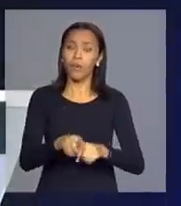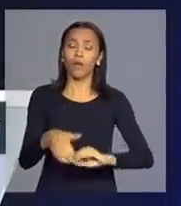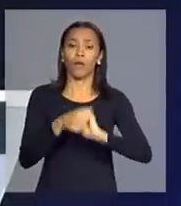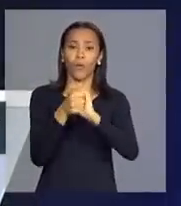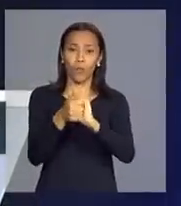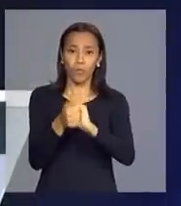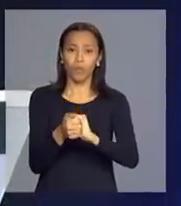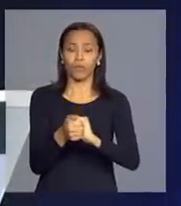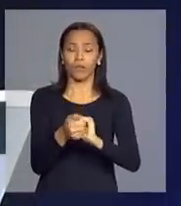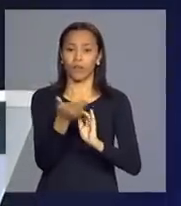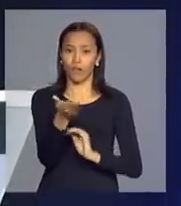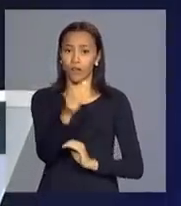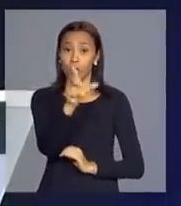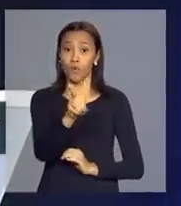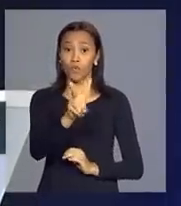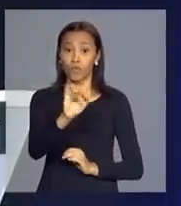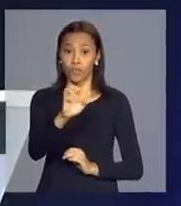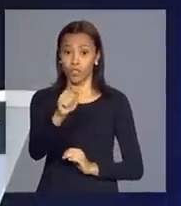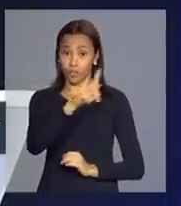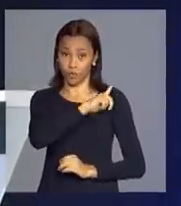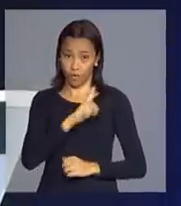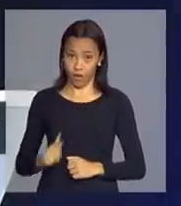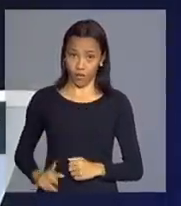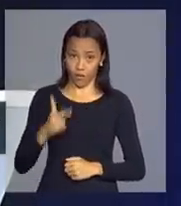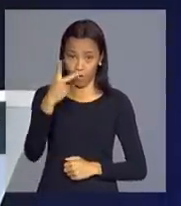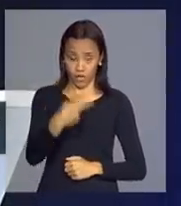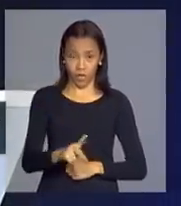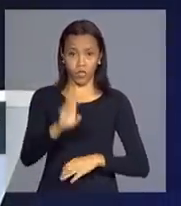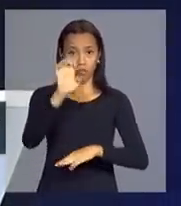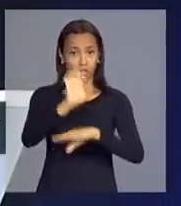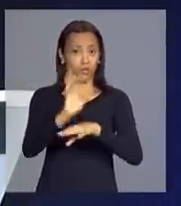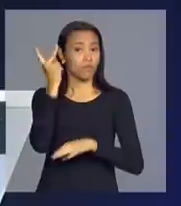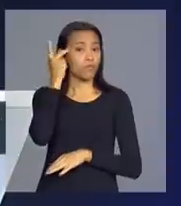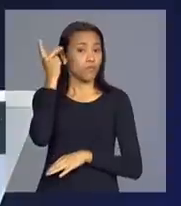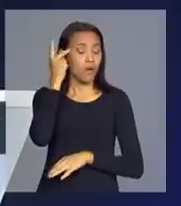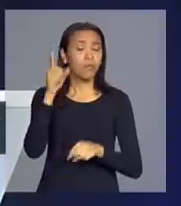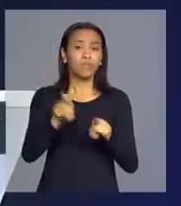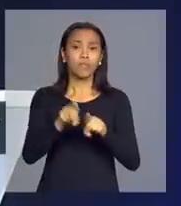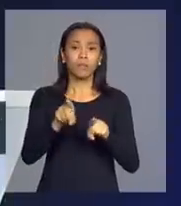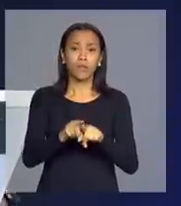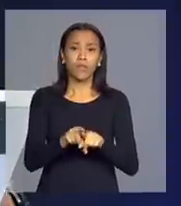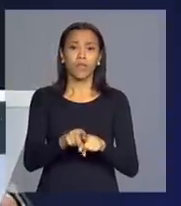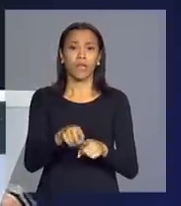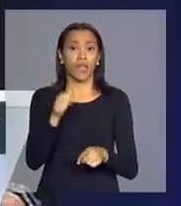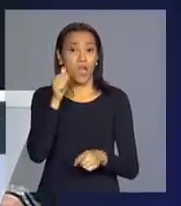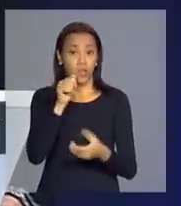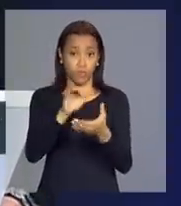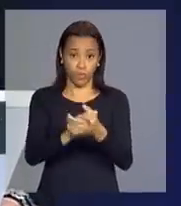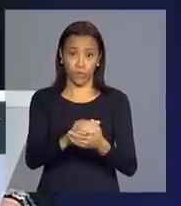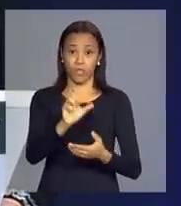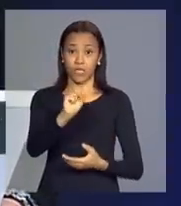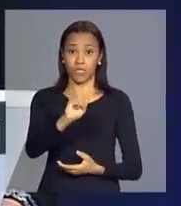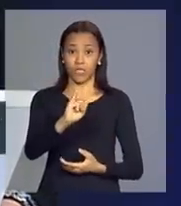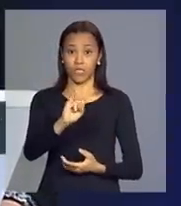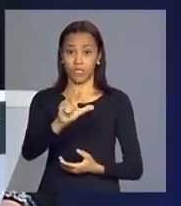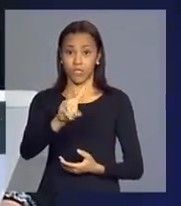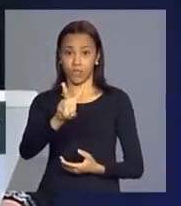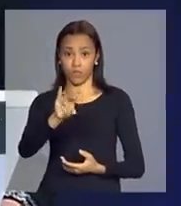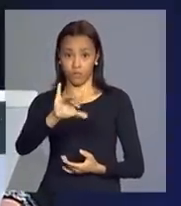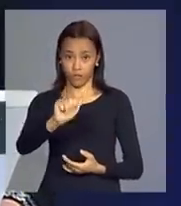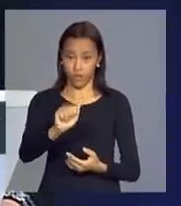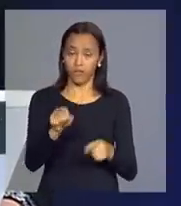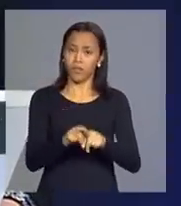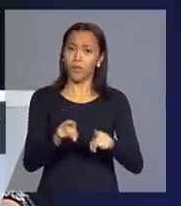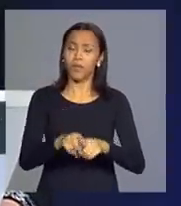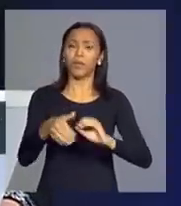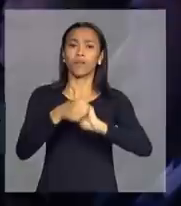o senhor vice-governador de São Paulo, Guilherme Afif Domingos, e a senhora Silvia Domingos. Queria cumprimentar